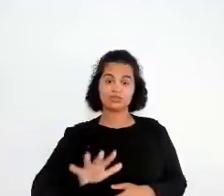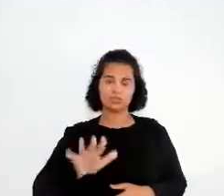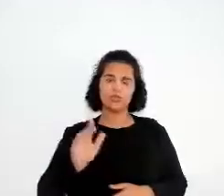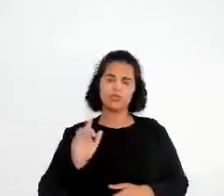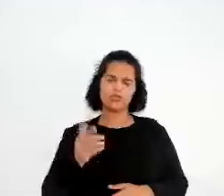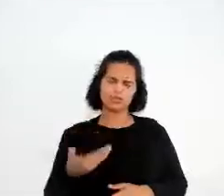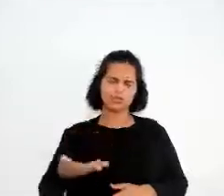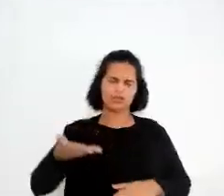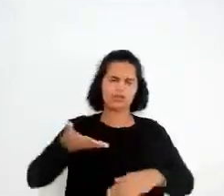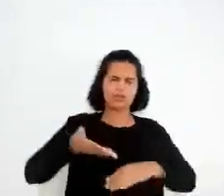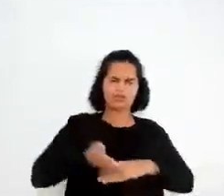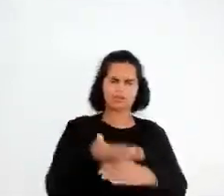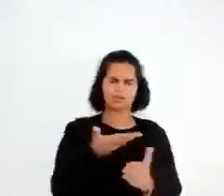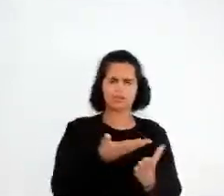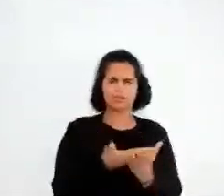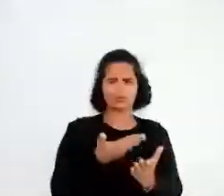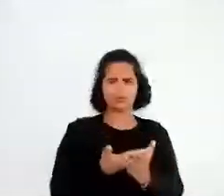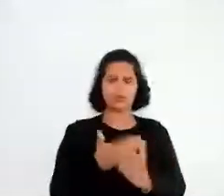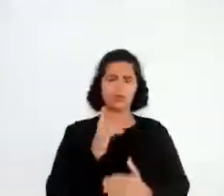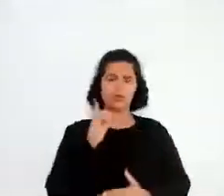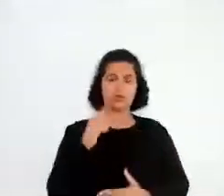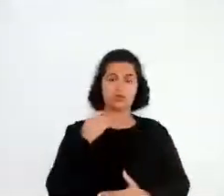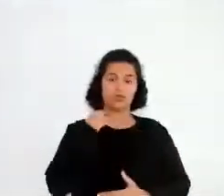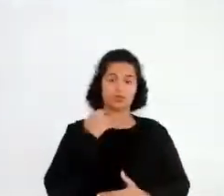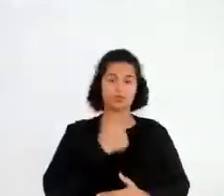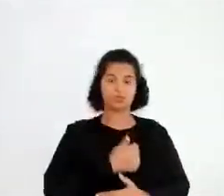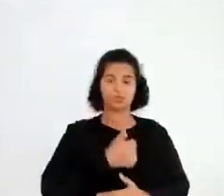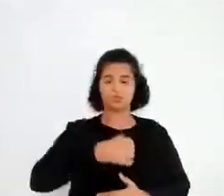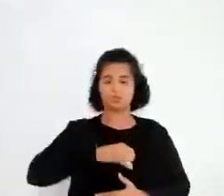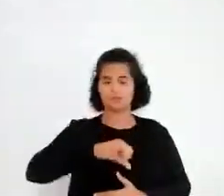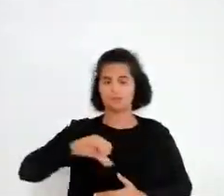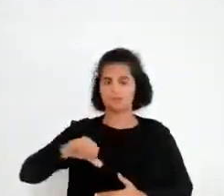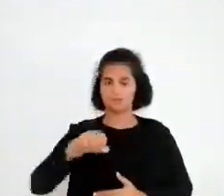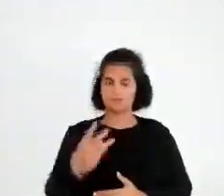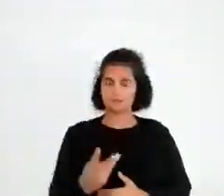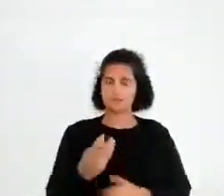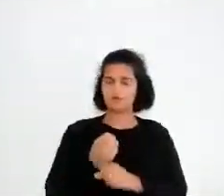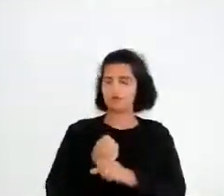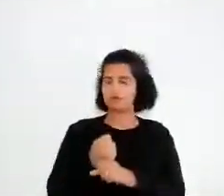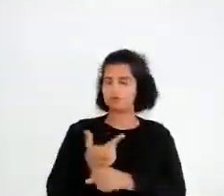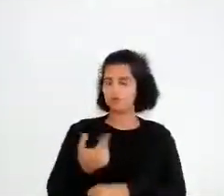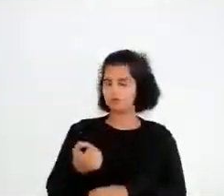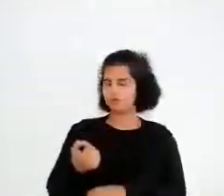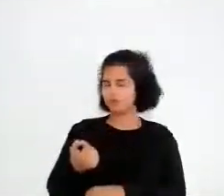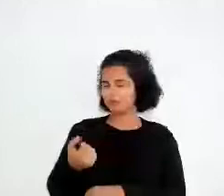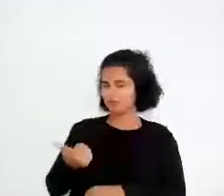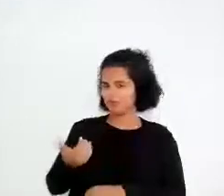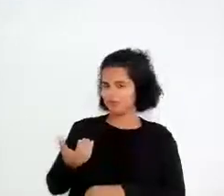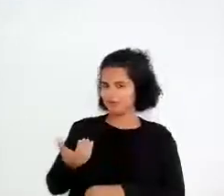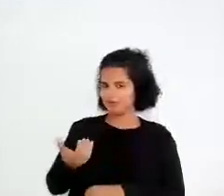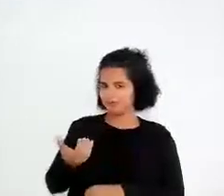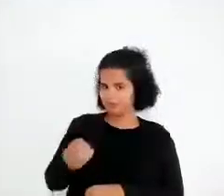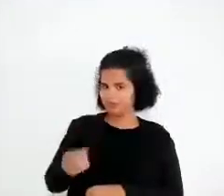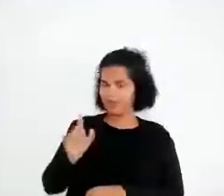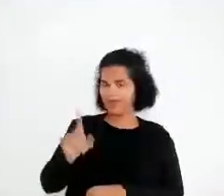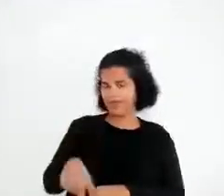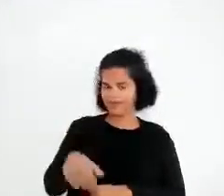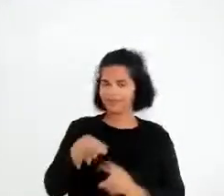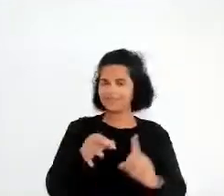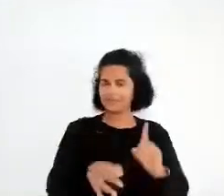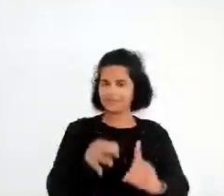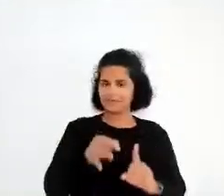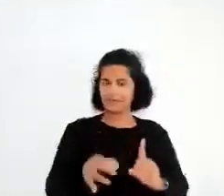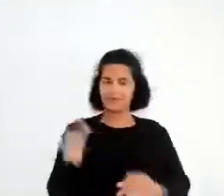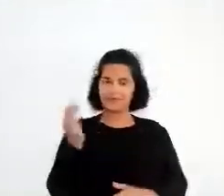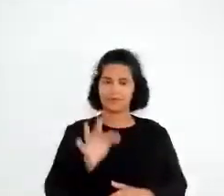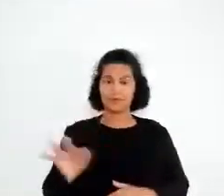em 1993 e desde 2010 é desembargador federal. Professor titular